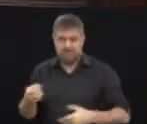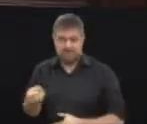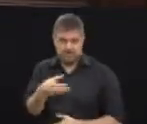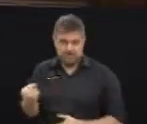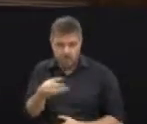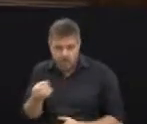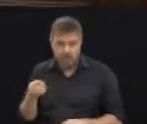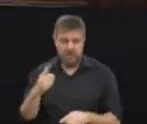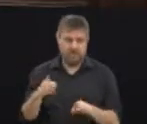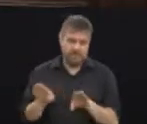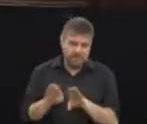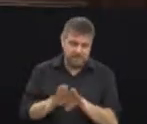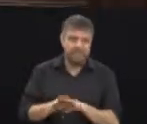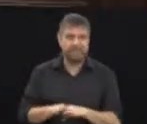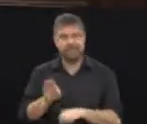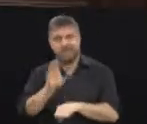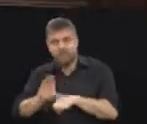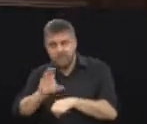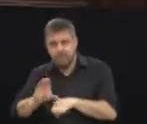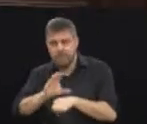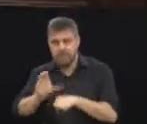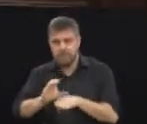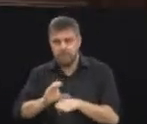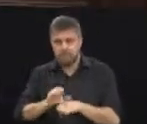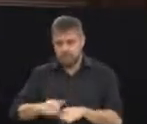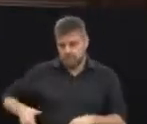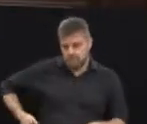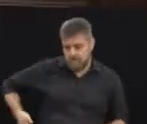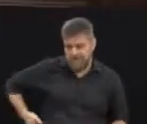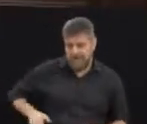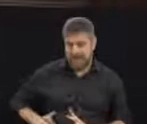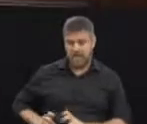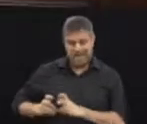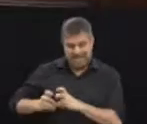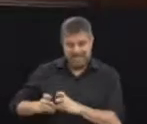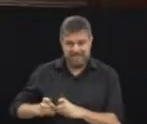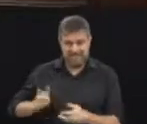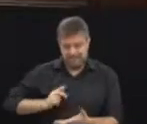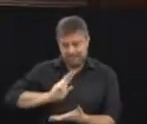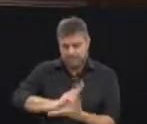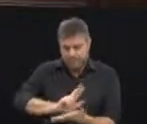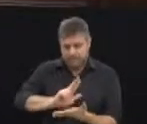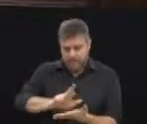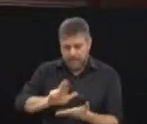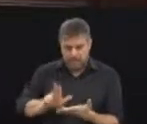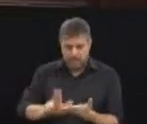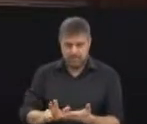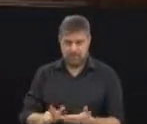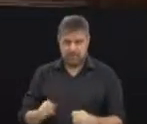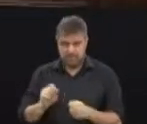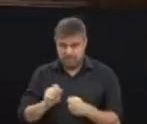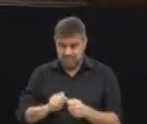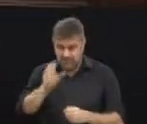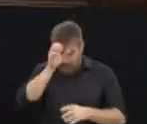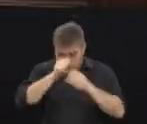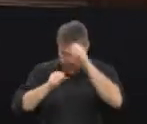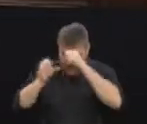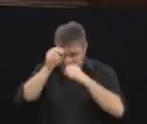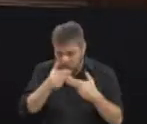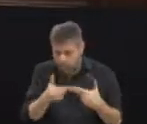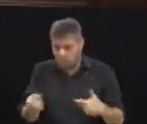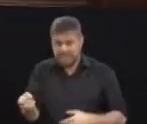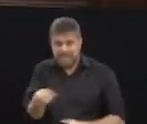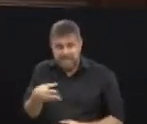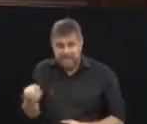infertilidade masculina, curso de atualização em tumor de rim. Então, a gente faz a